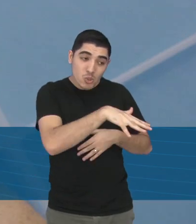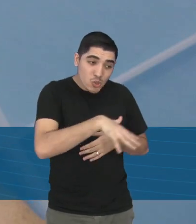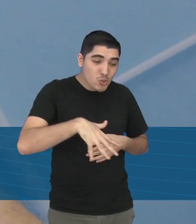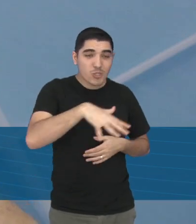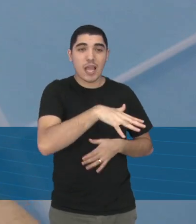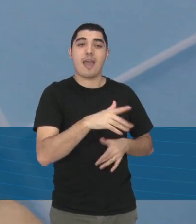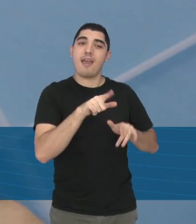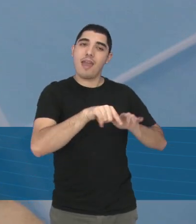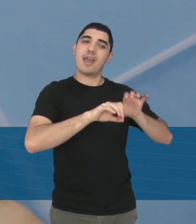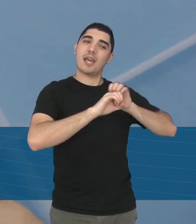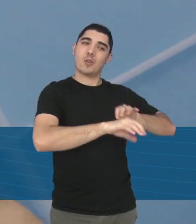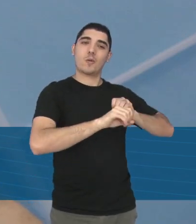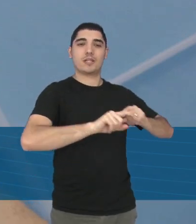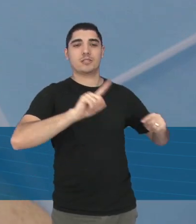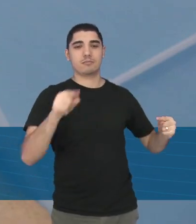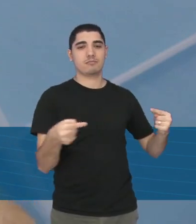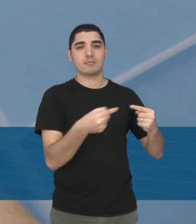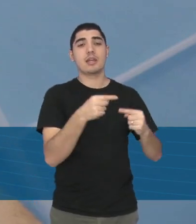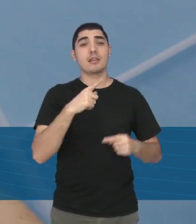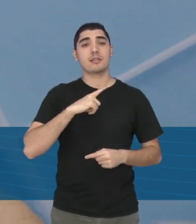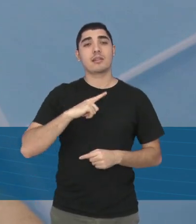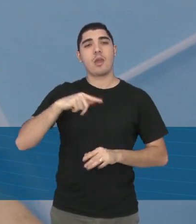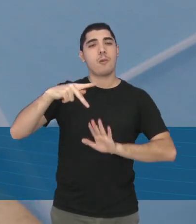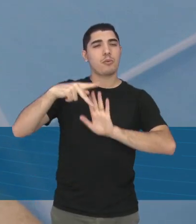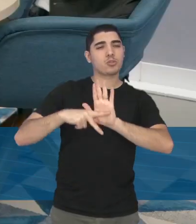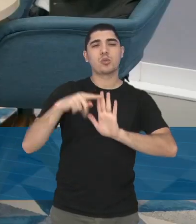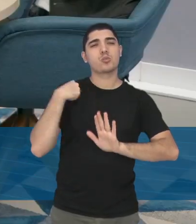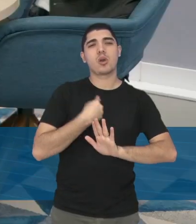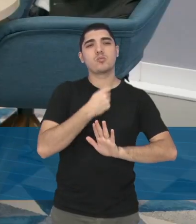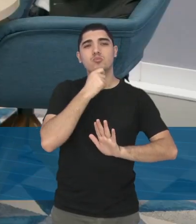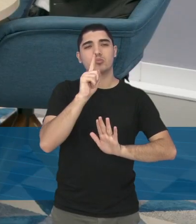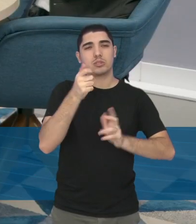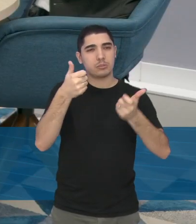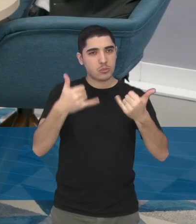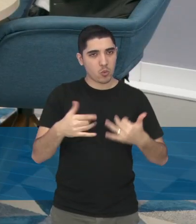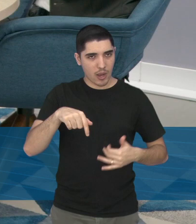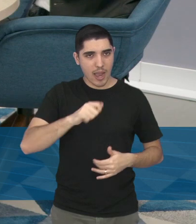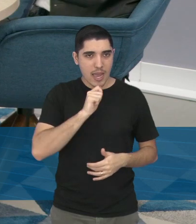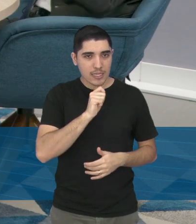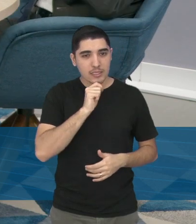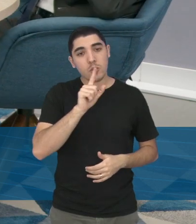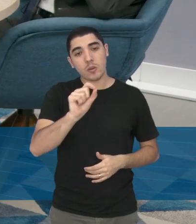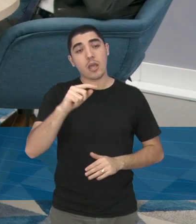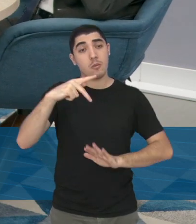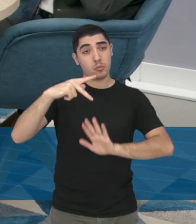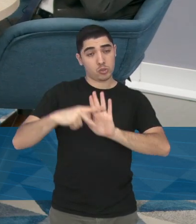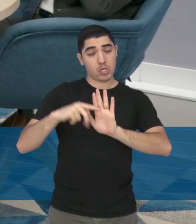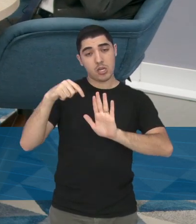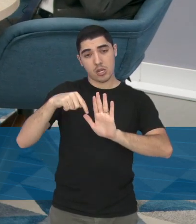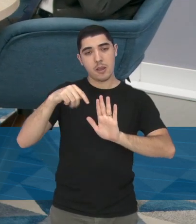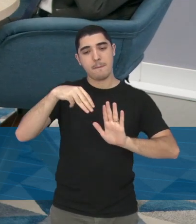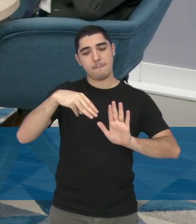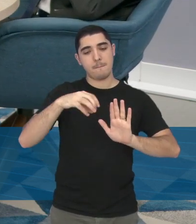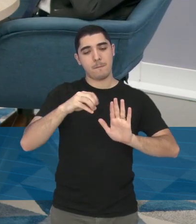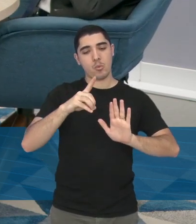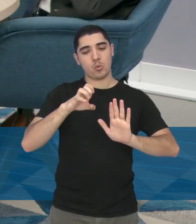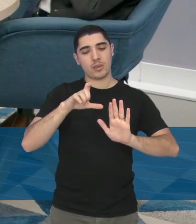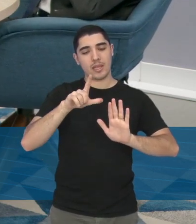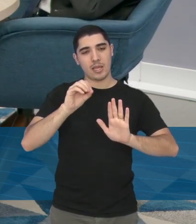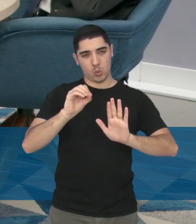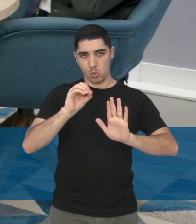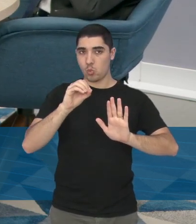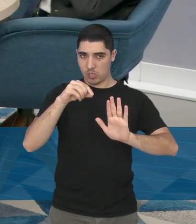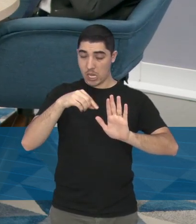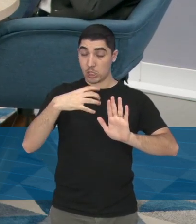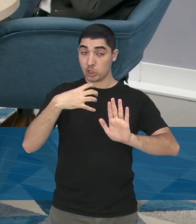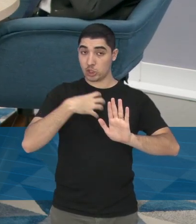educacional. Tem um programa que nós não falamos até agora, que é o modelo de contratação, que é um modelo que eu tenho vivido